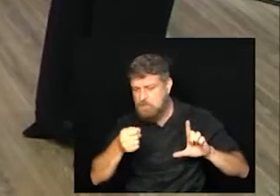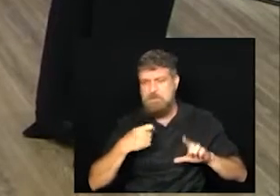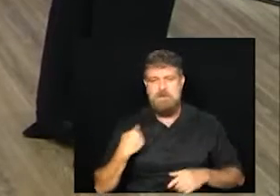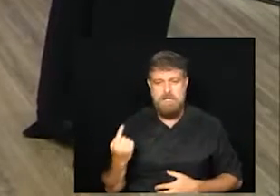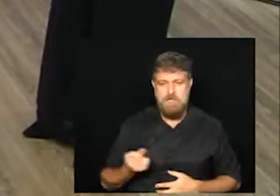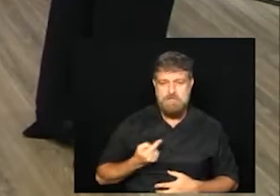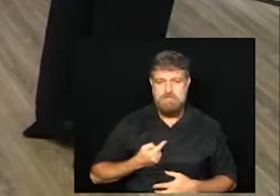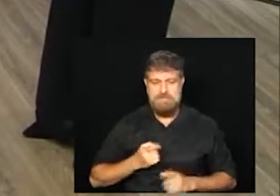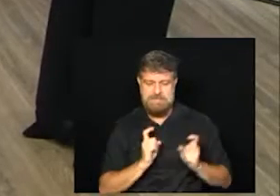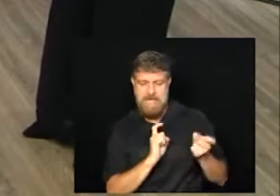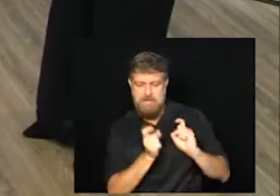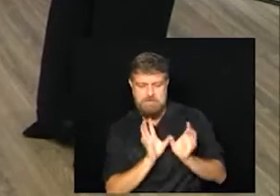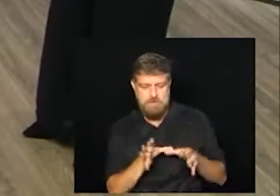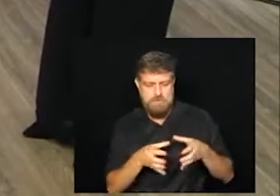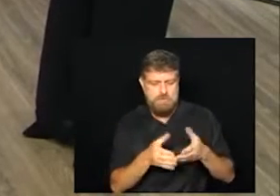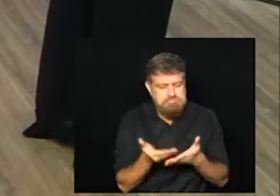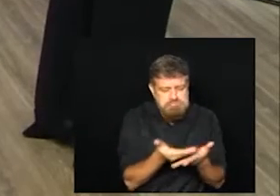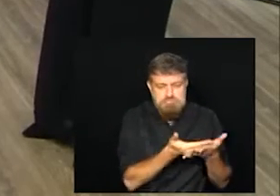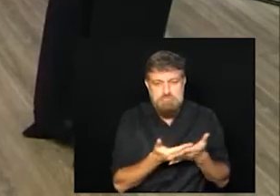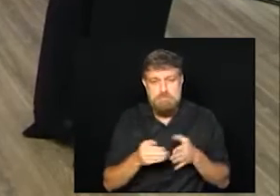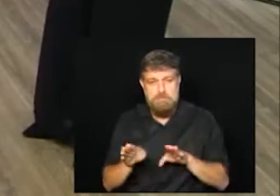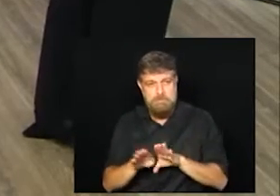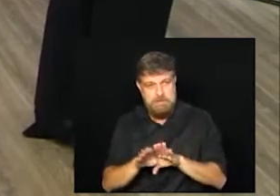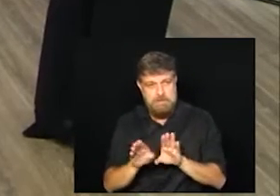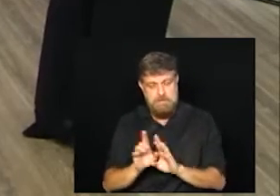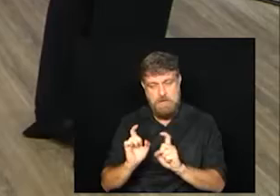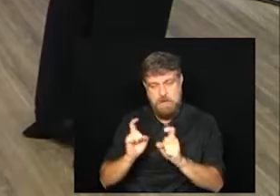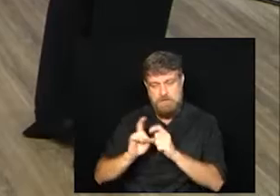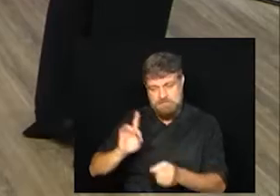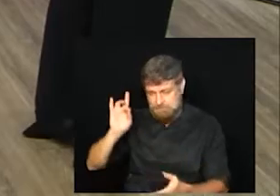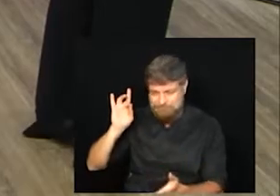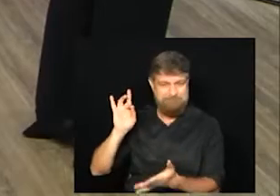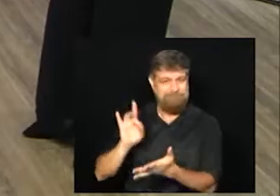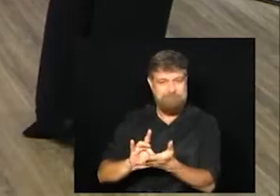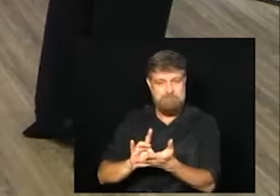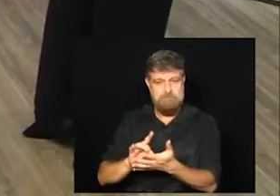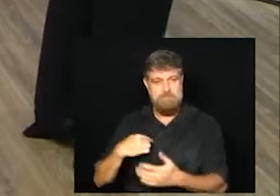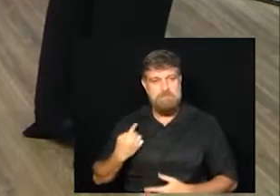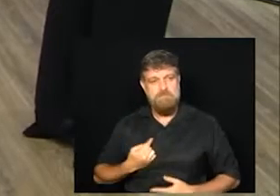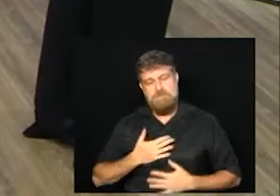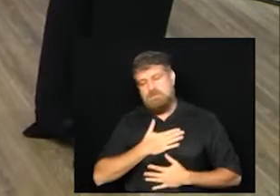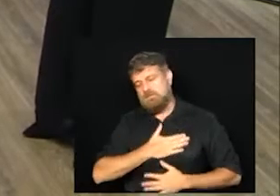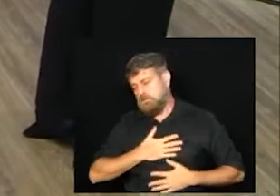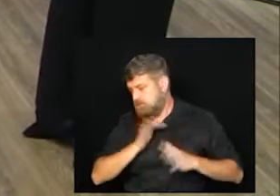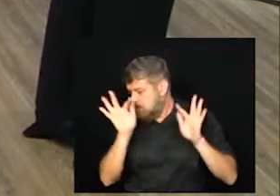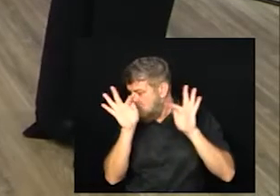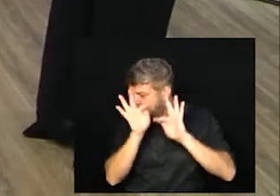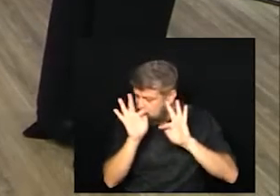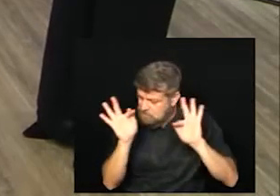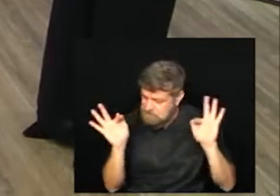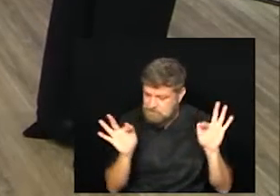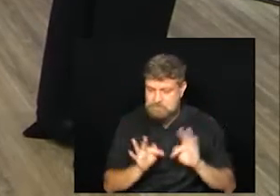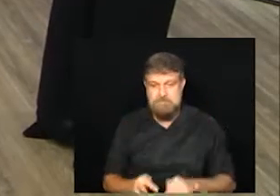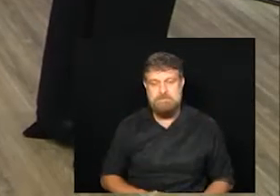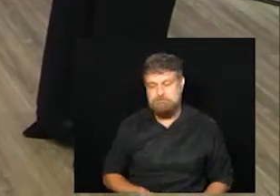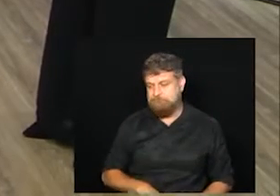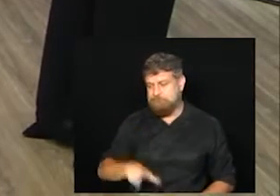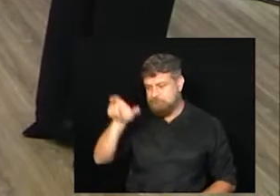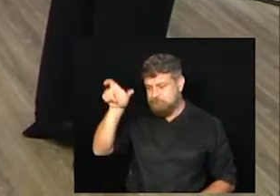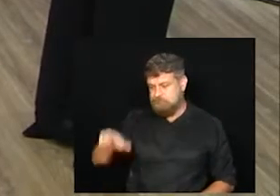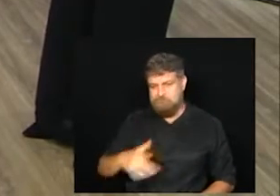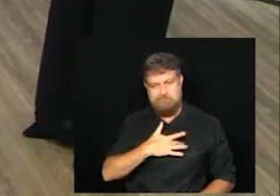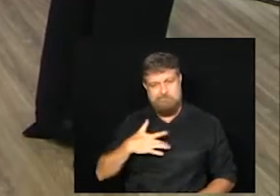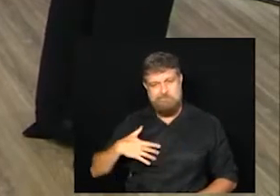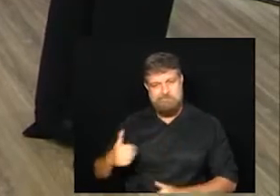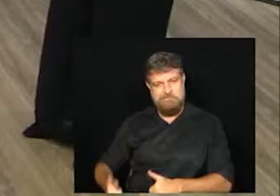Ordem, nas reuniões de comissão e também nas reuniões ordinárias. A gente fica muito feliz, então, com o restabelecimento e